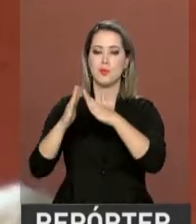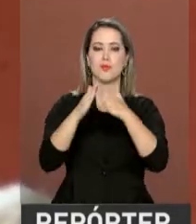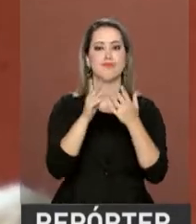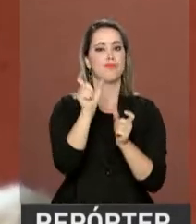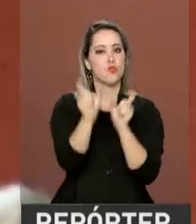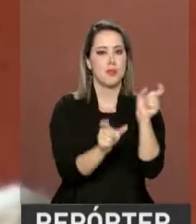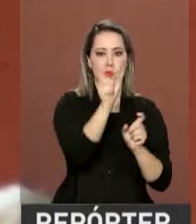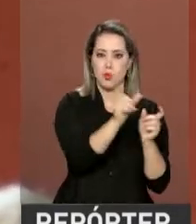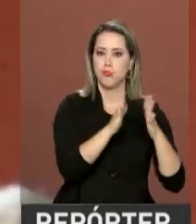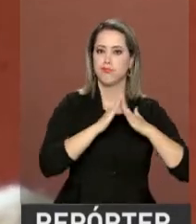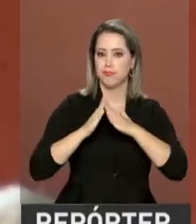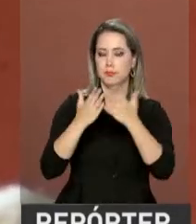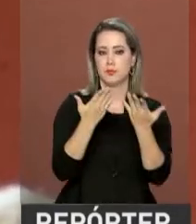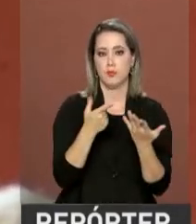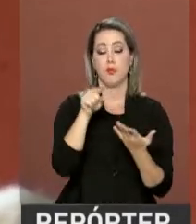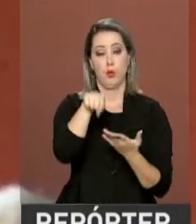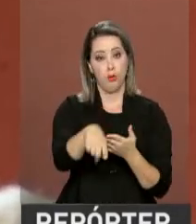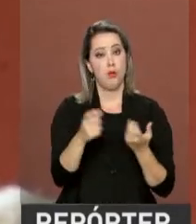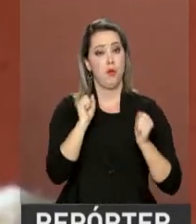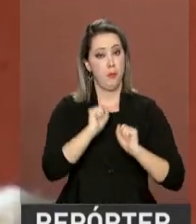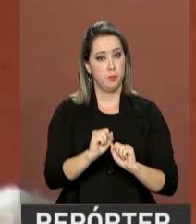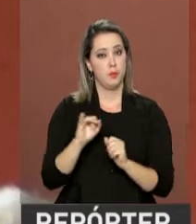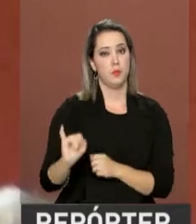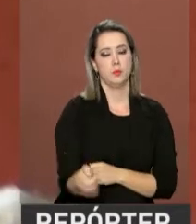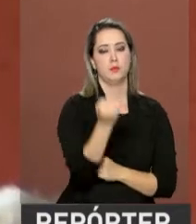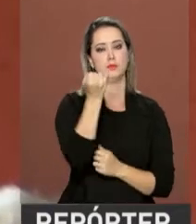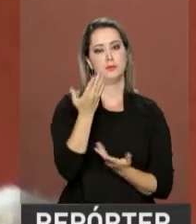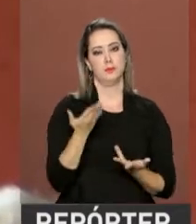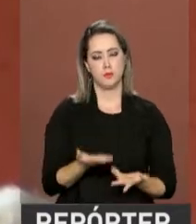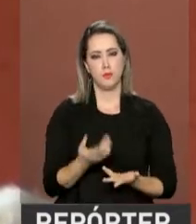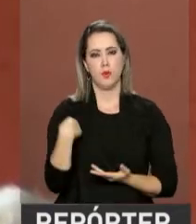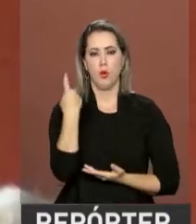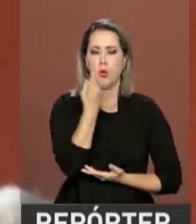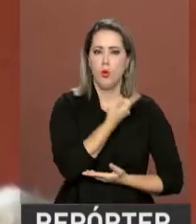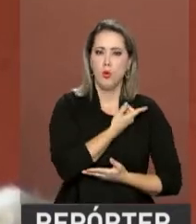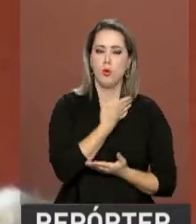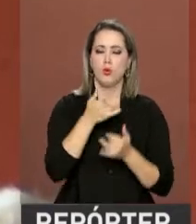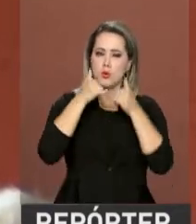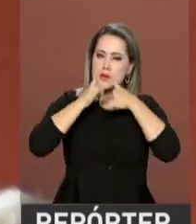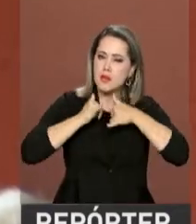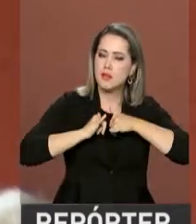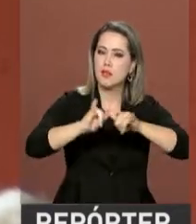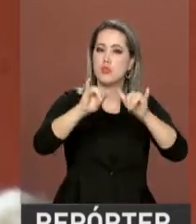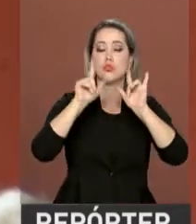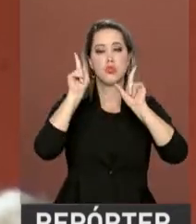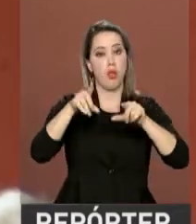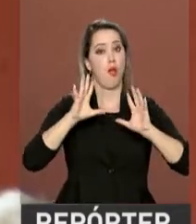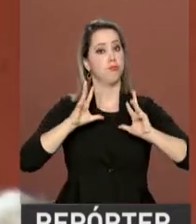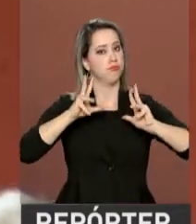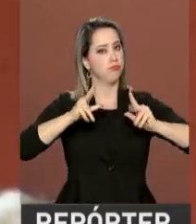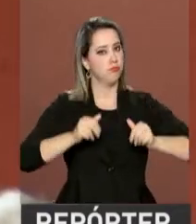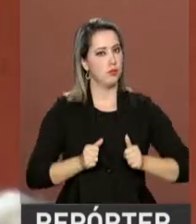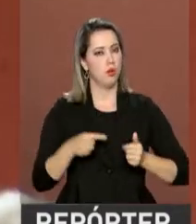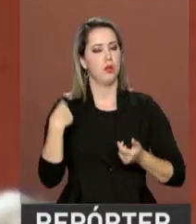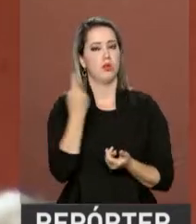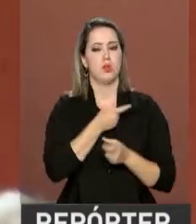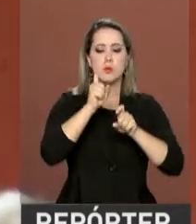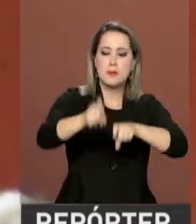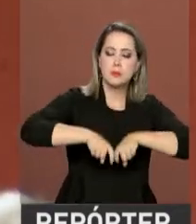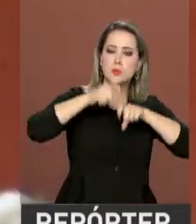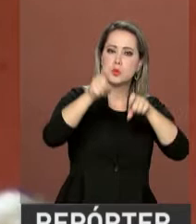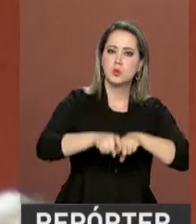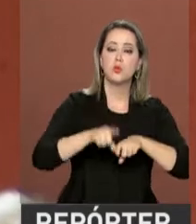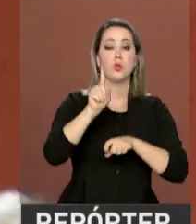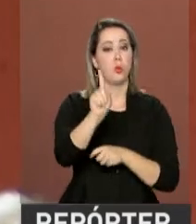grande fonte de oportunidades nossa matriz energética limpa nossa agricultura é